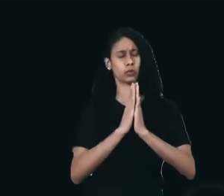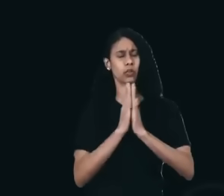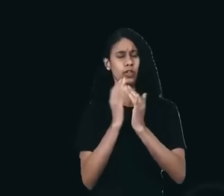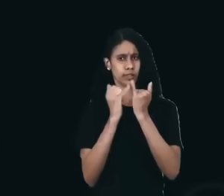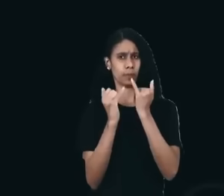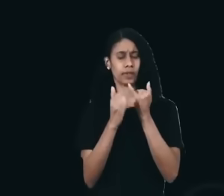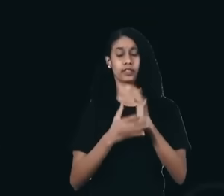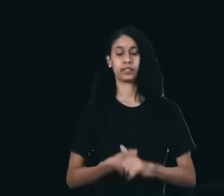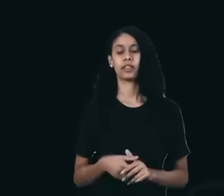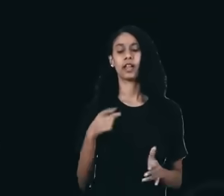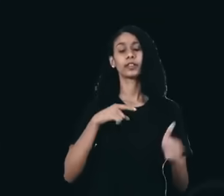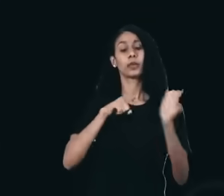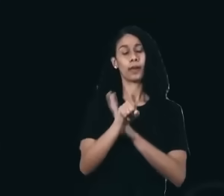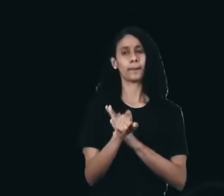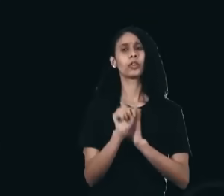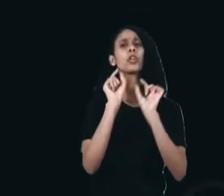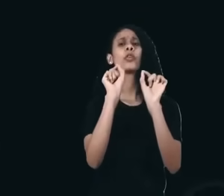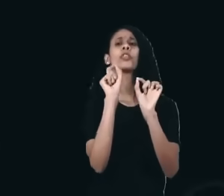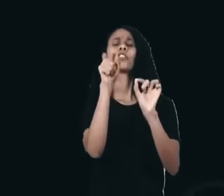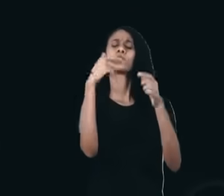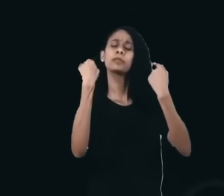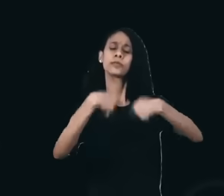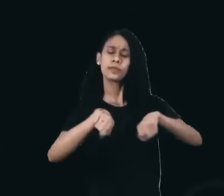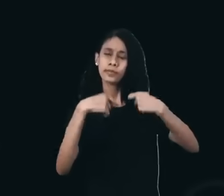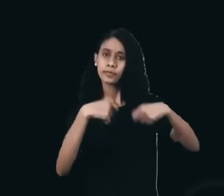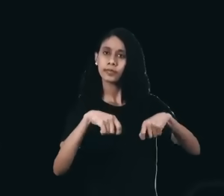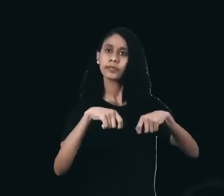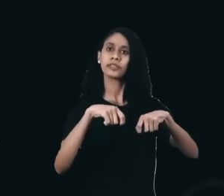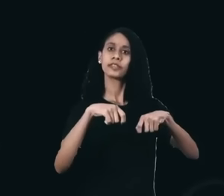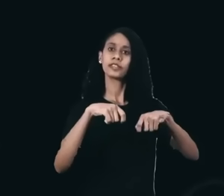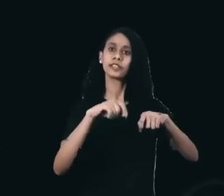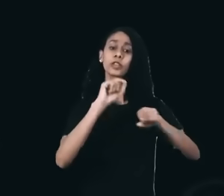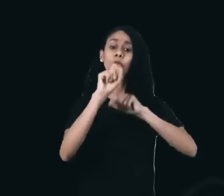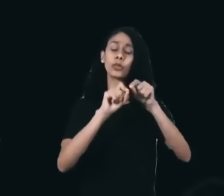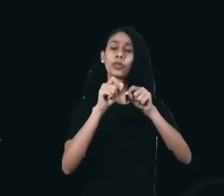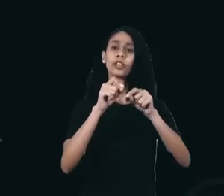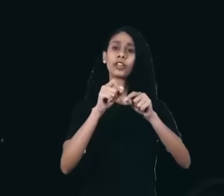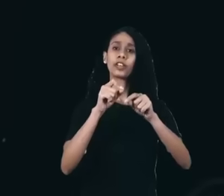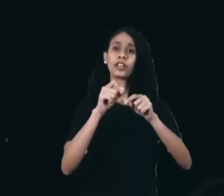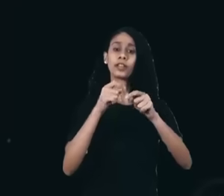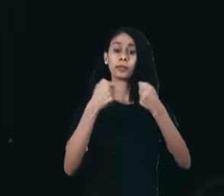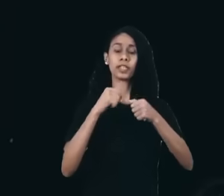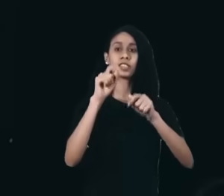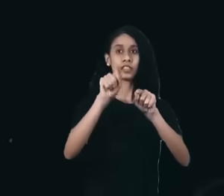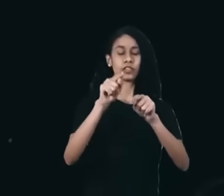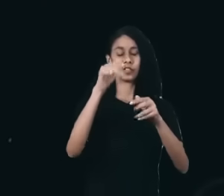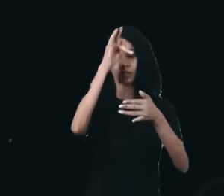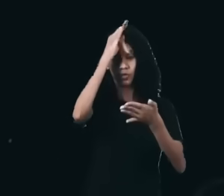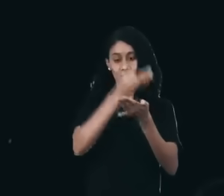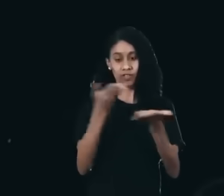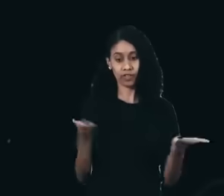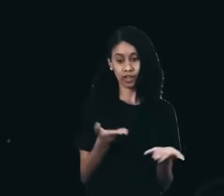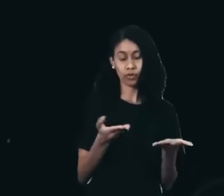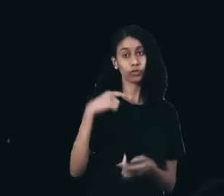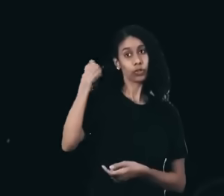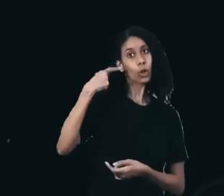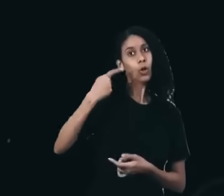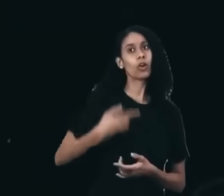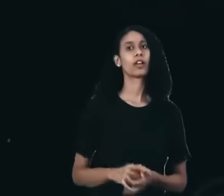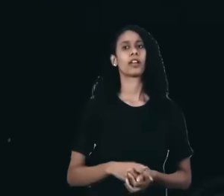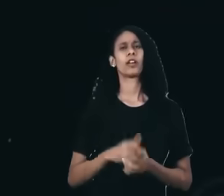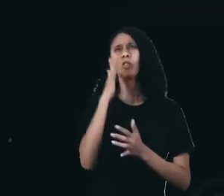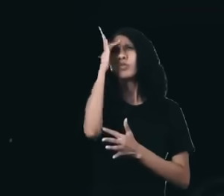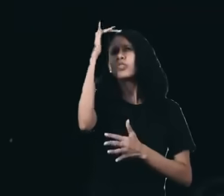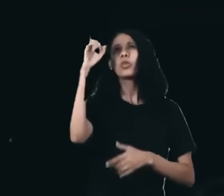E no papelzinho tinha uma pergunta assim, o que você precisa... O que exige de você uma fé louca hoje? Ou seja, qual é o sonho,